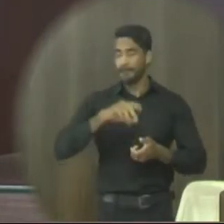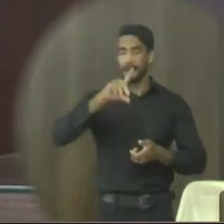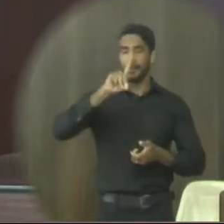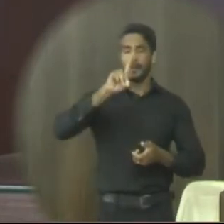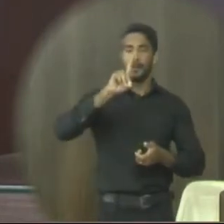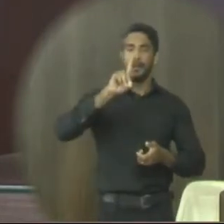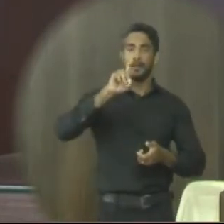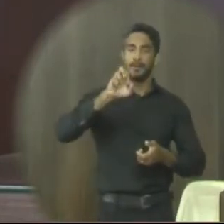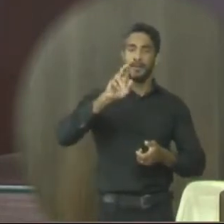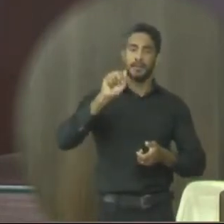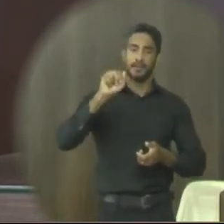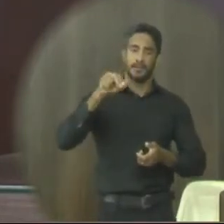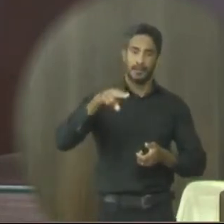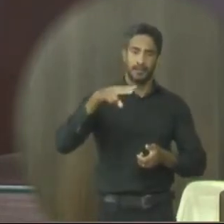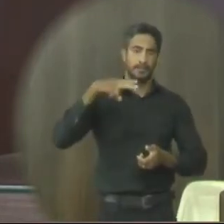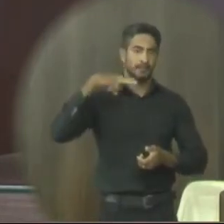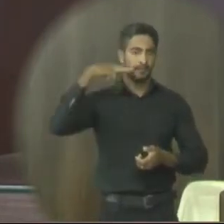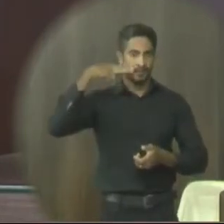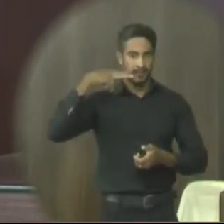Miranda, vereador.